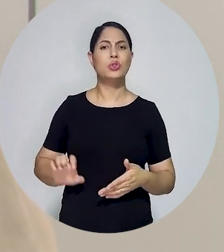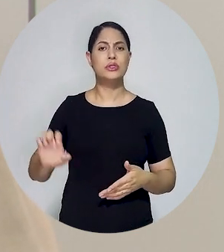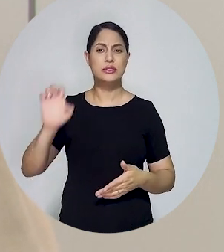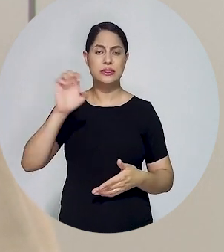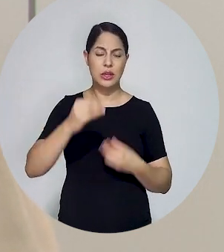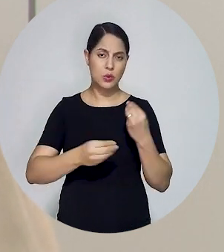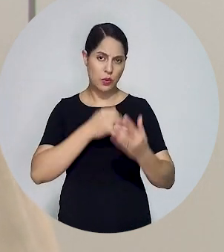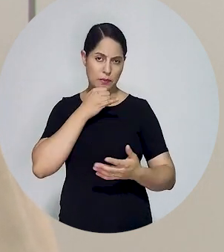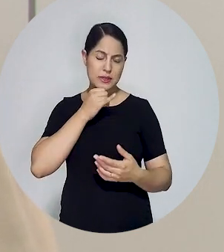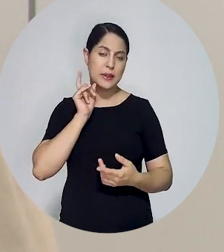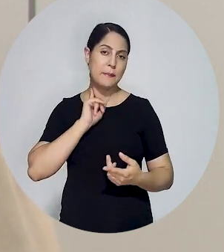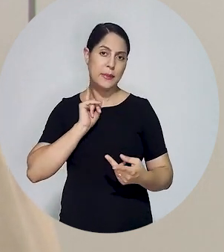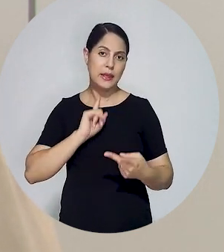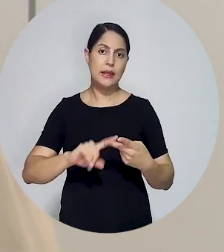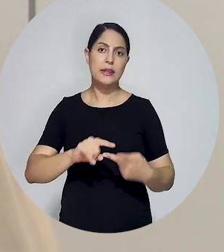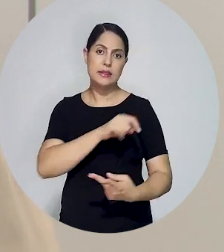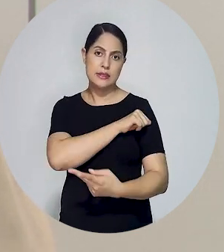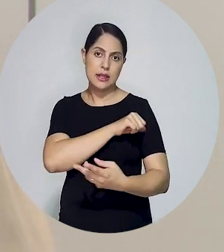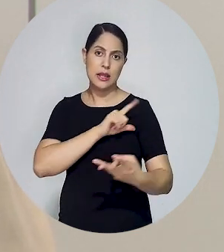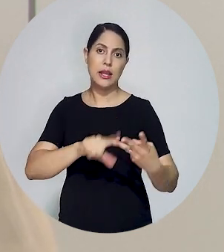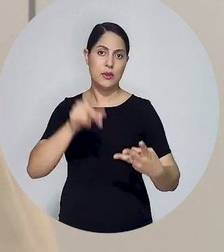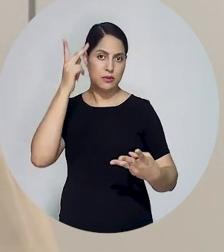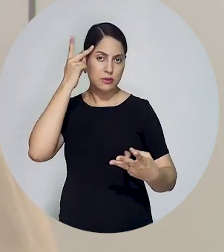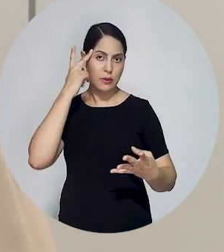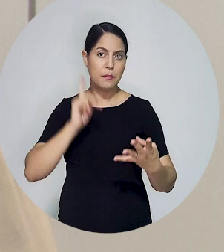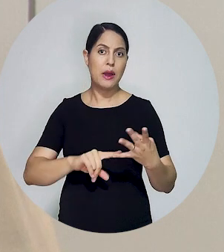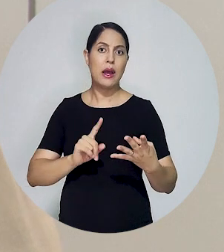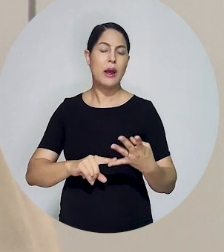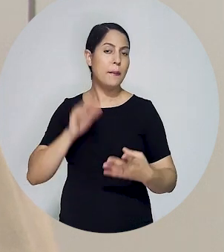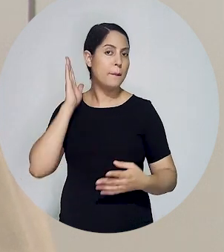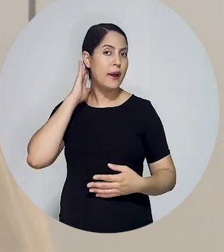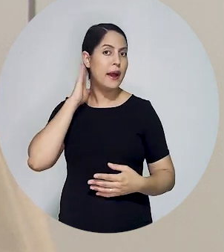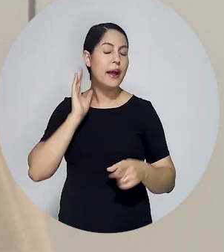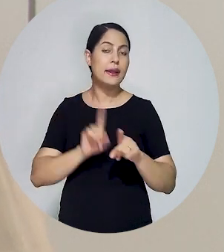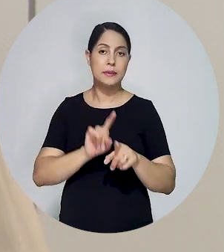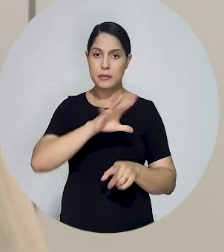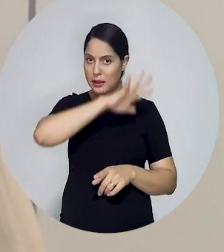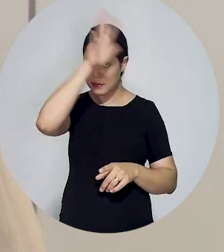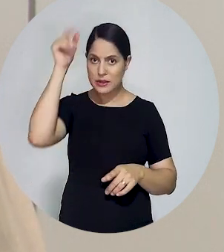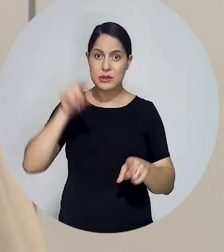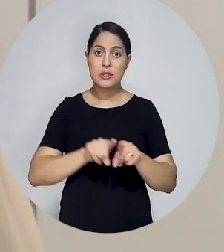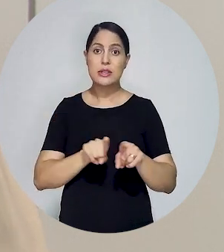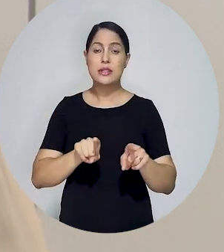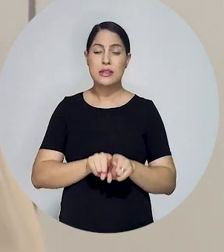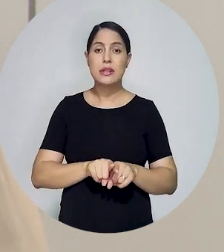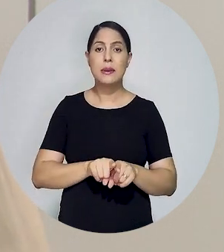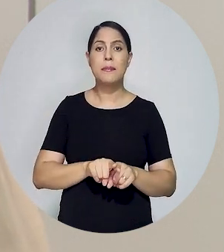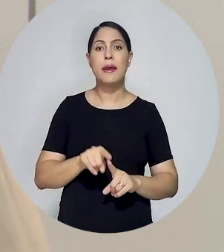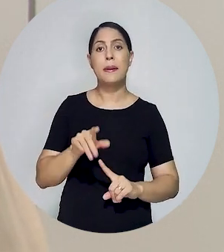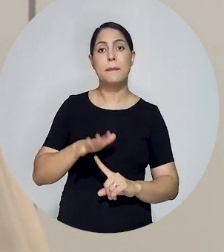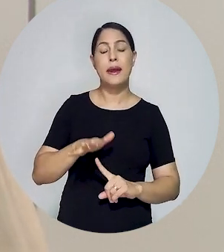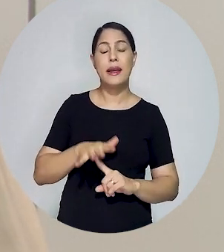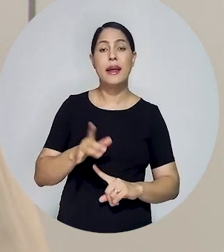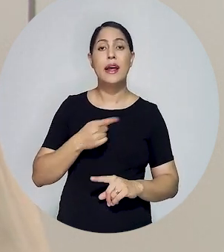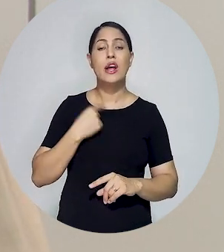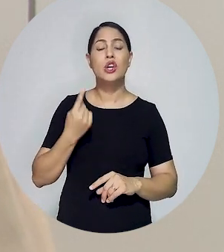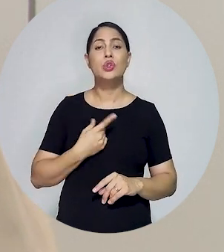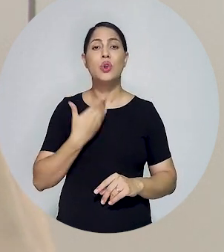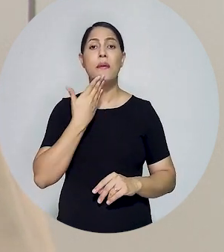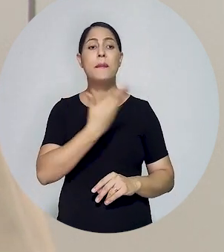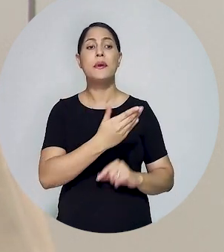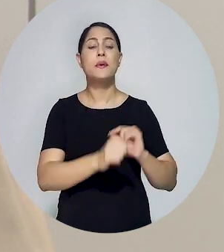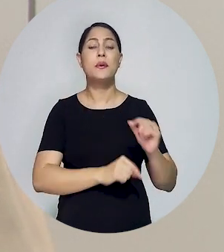Comissão de Direitos Humanos de outros estados, como Minas Gerais, Rio de Janeiro, São Paulo, Pará, Amazonas,